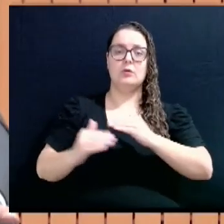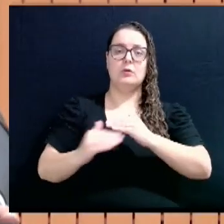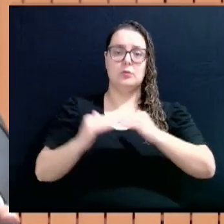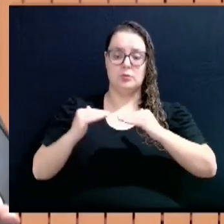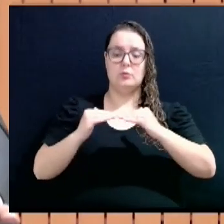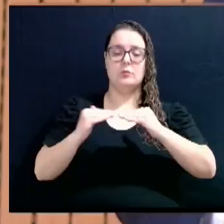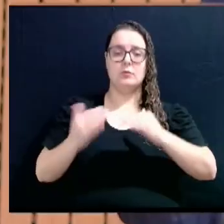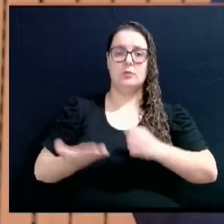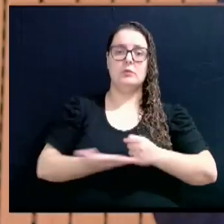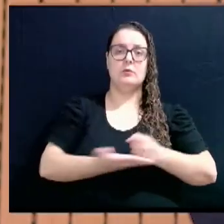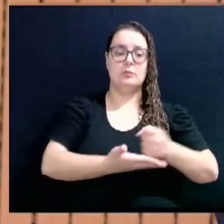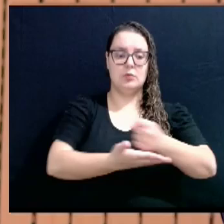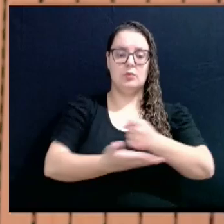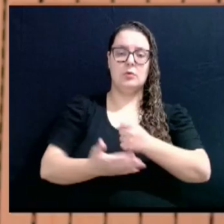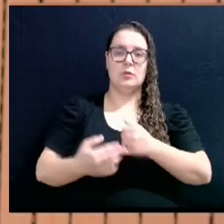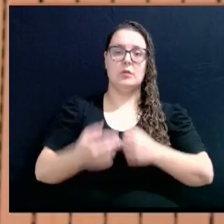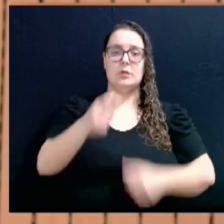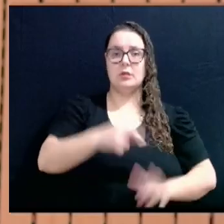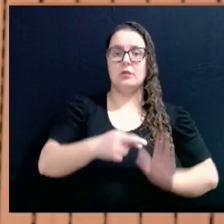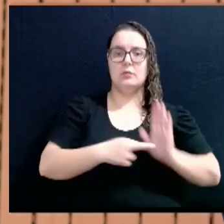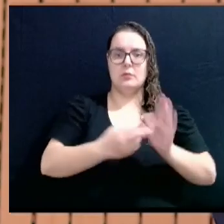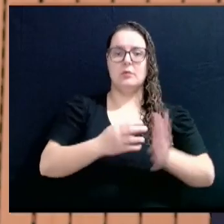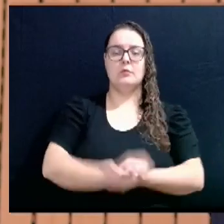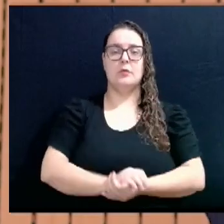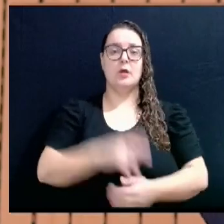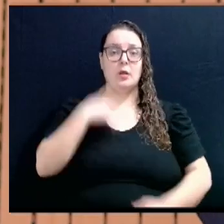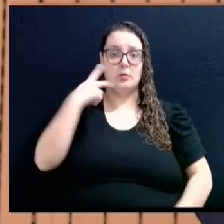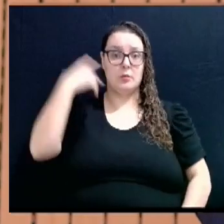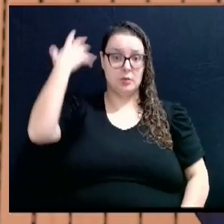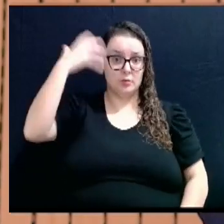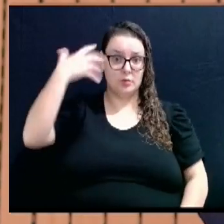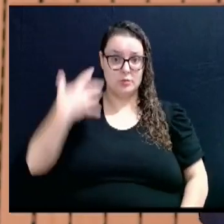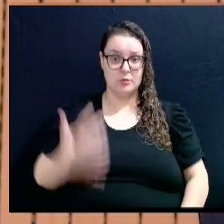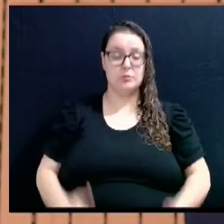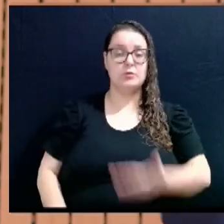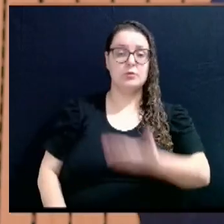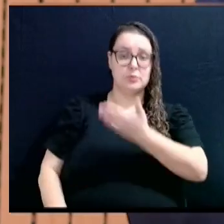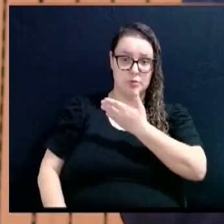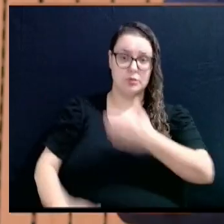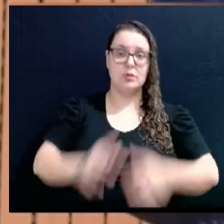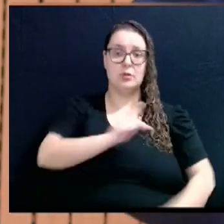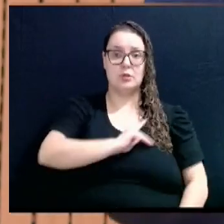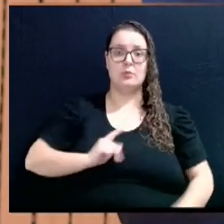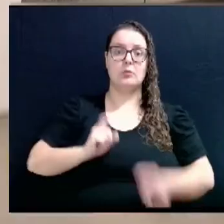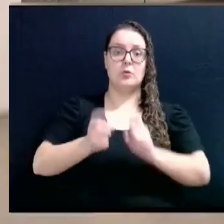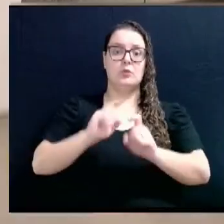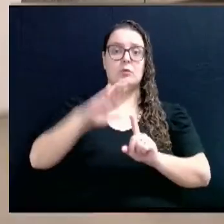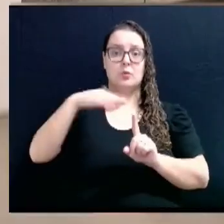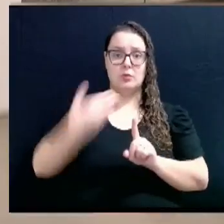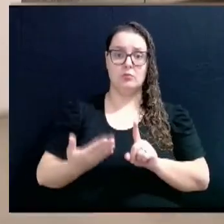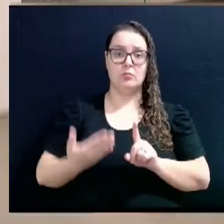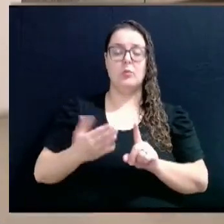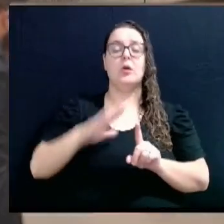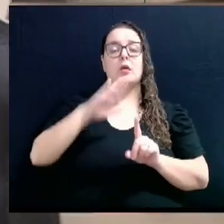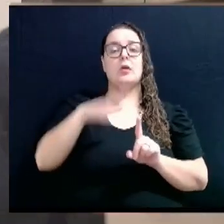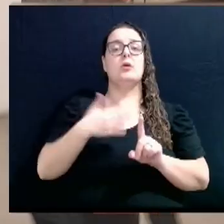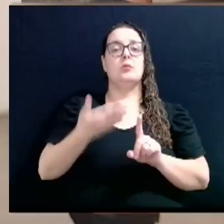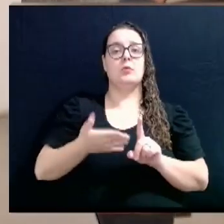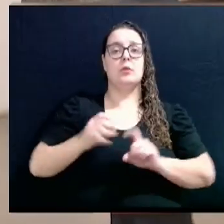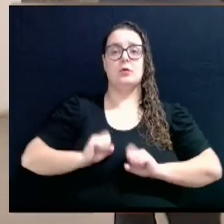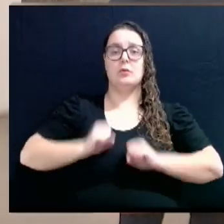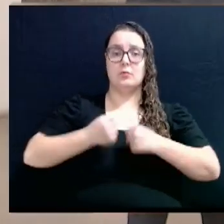lhe o representam. Para a vereadora Guida Calisto, que presidiu a solenidade, a honraria reforça o papel